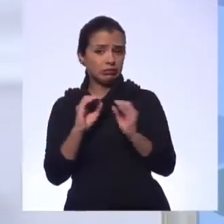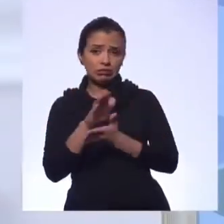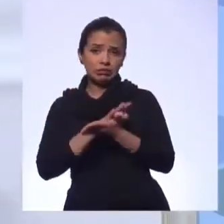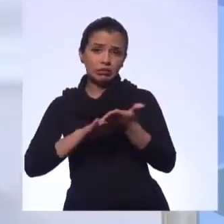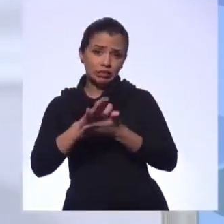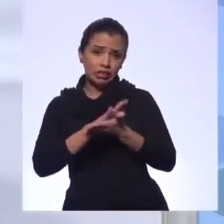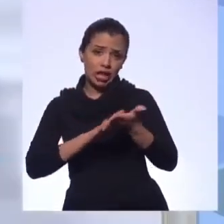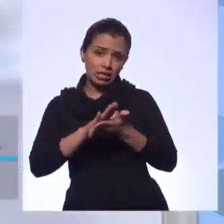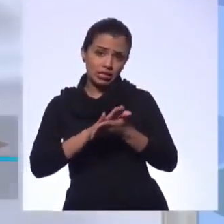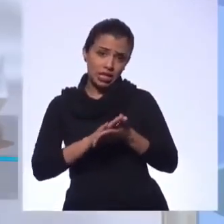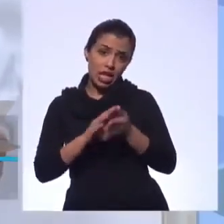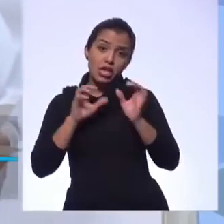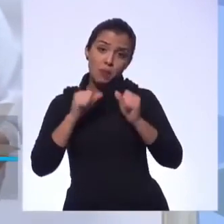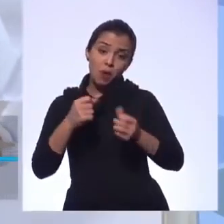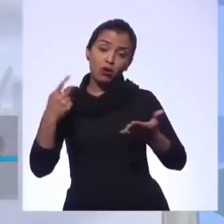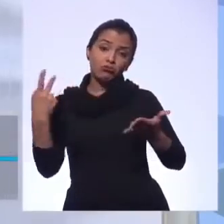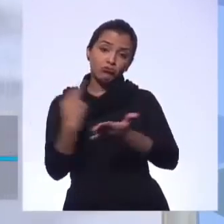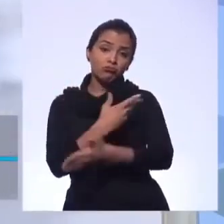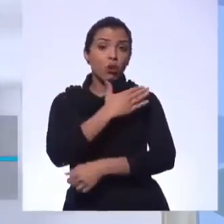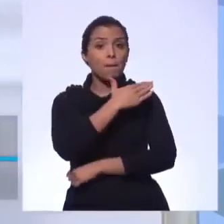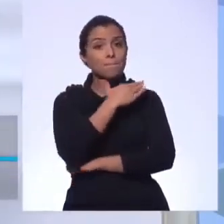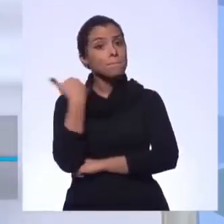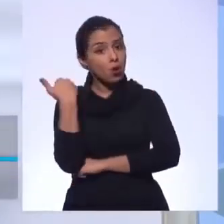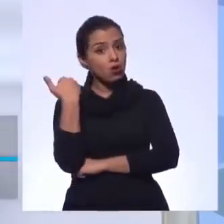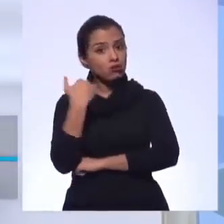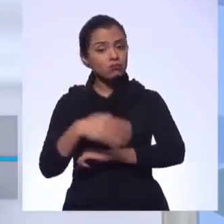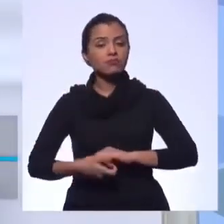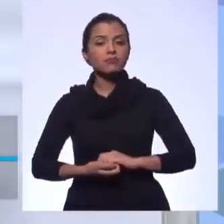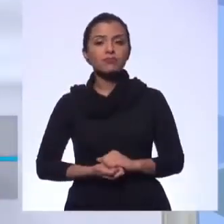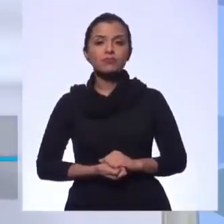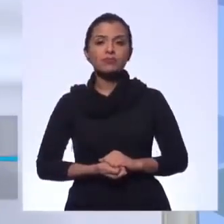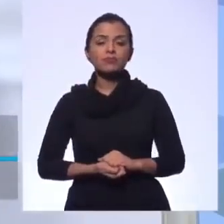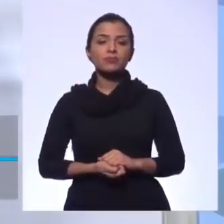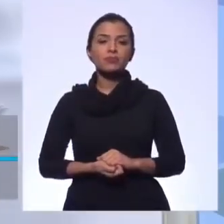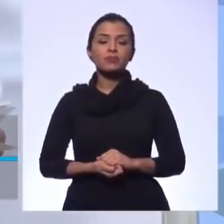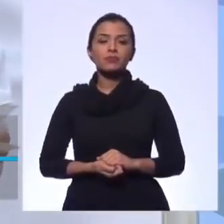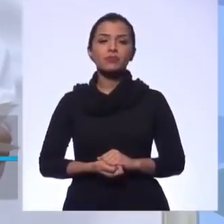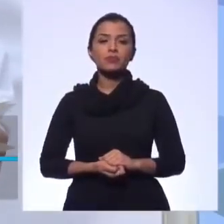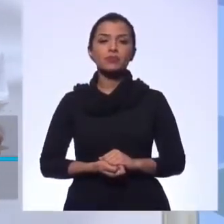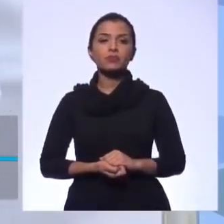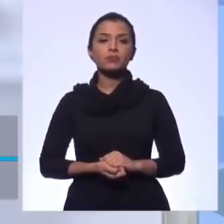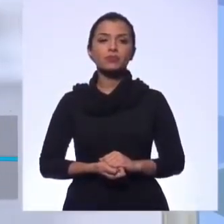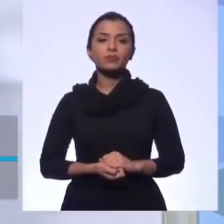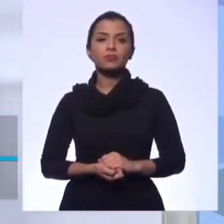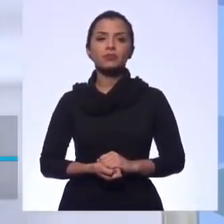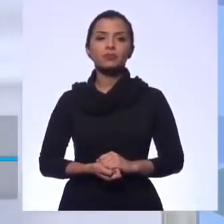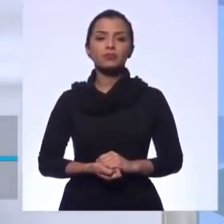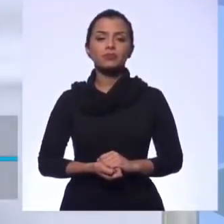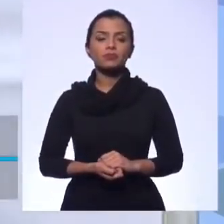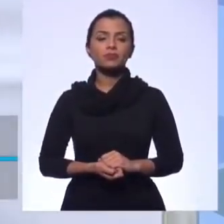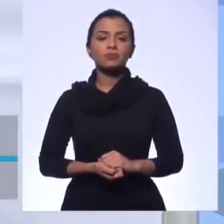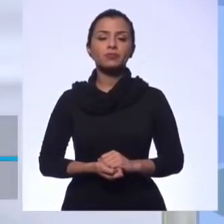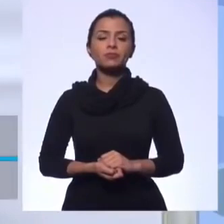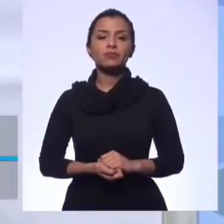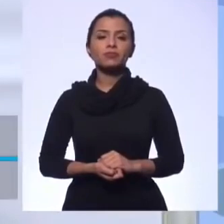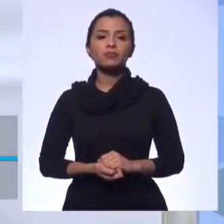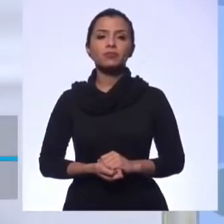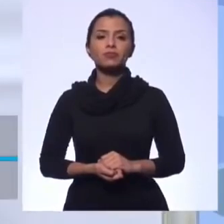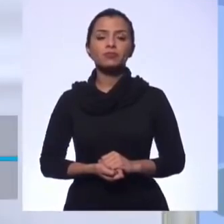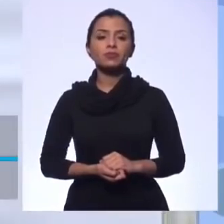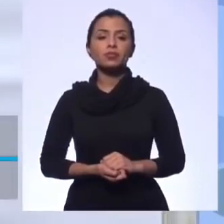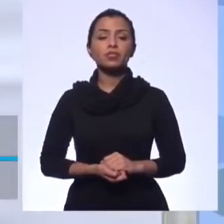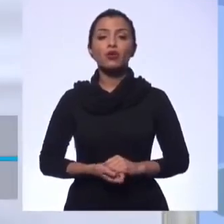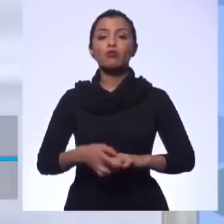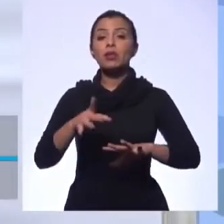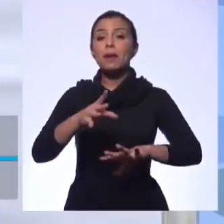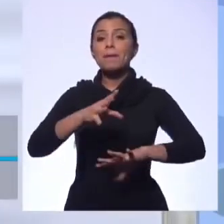até a óbito, te dar uma cirrose hepática e levar a óbito, tá bom? Então, como é que você pode contrair